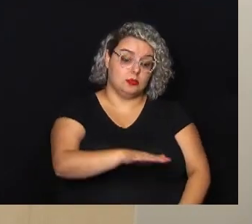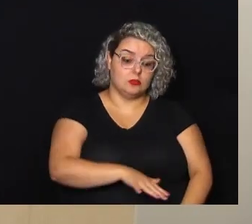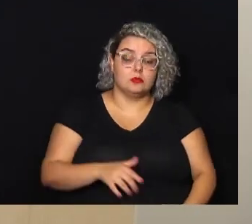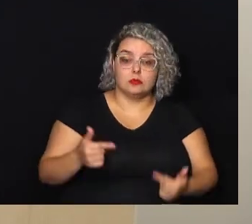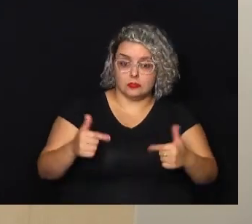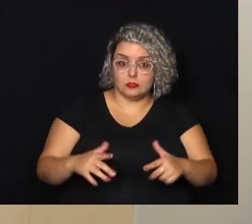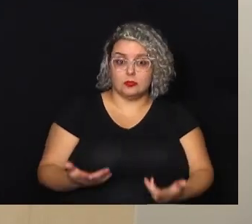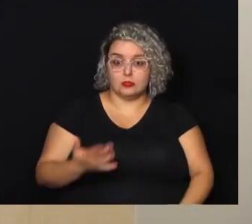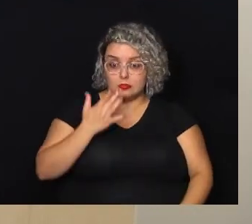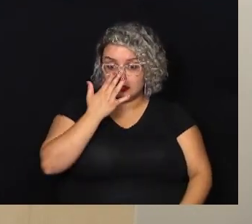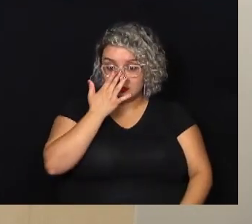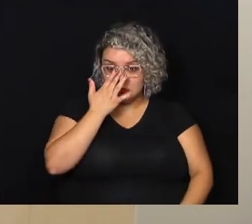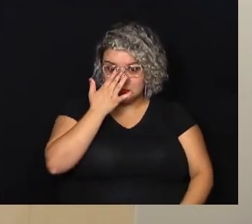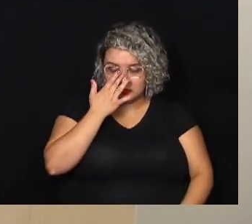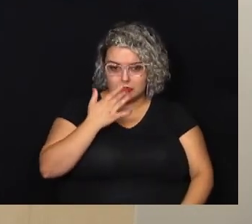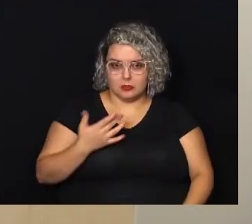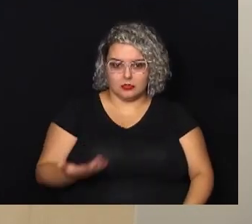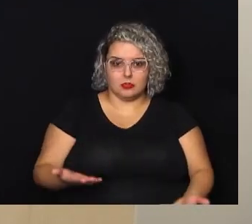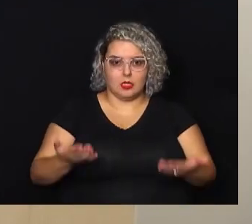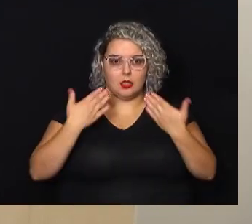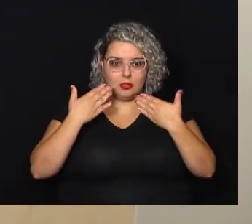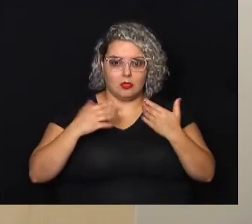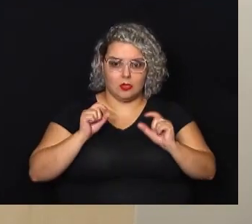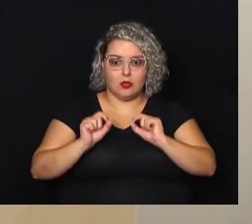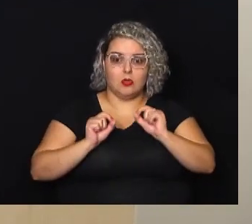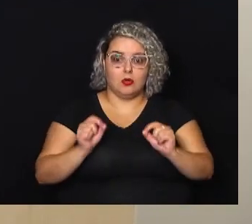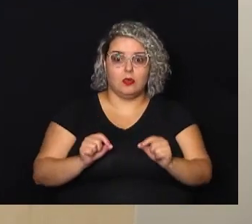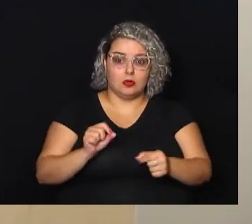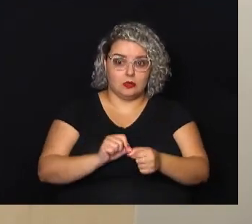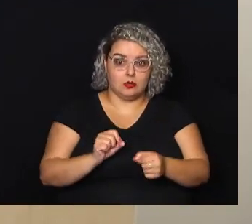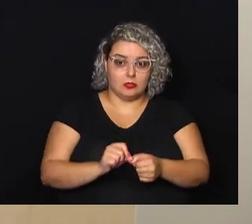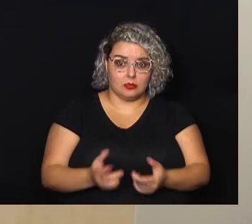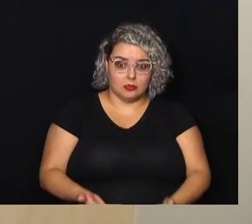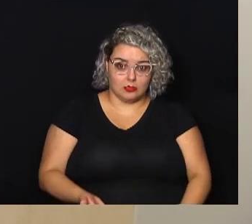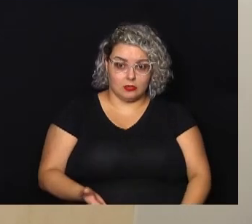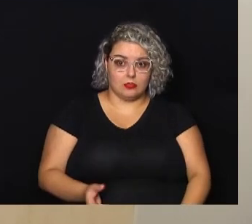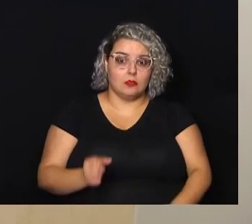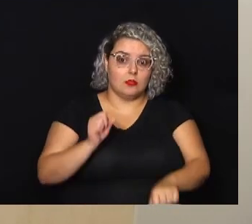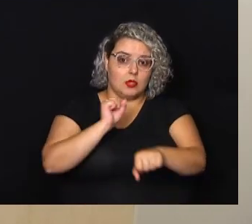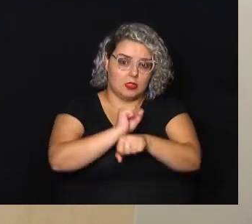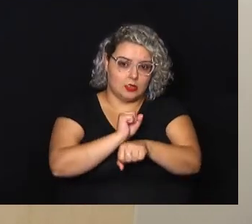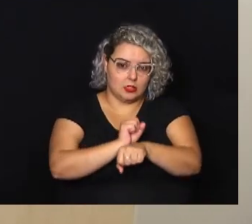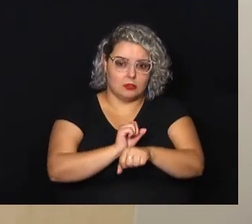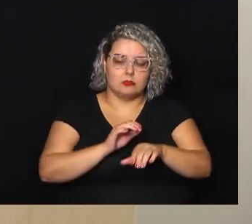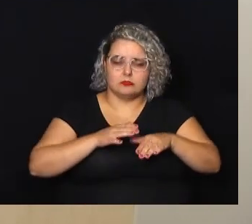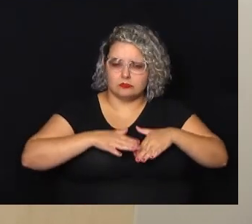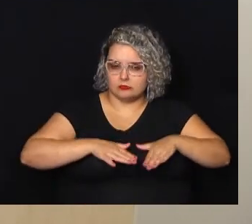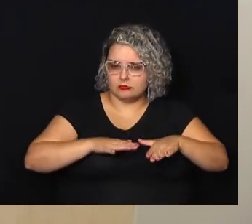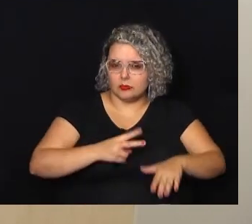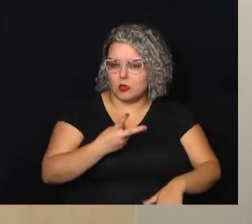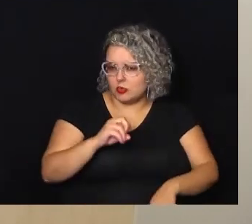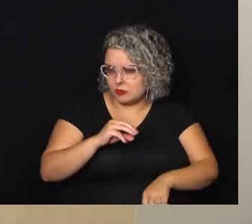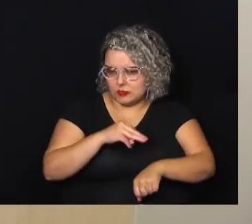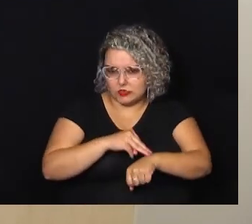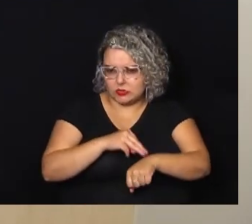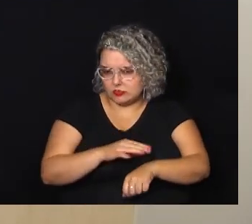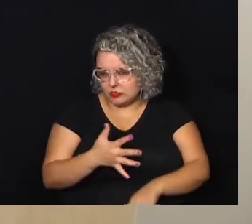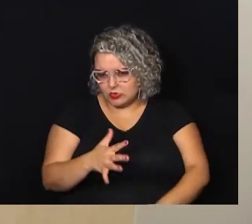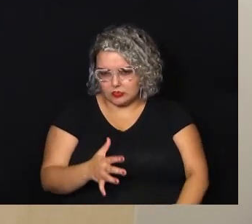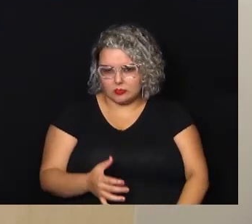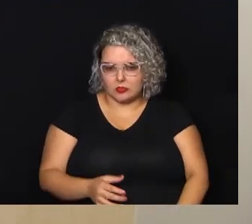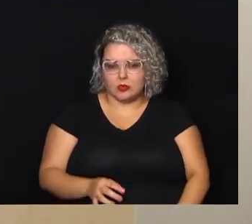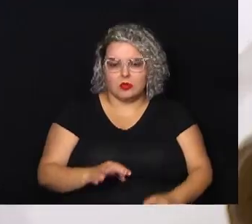também da região que você tá. Então vamos lá. Estando calor, o que deve ser feito? Aí a gente pode esperar ela um pouquinho descansar, uns